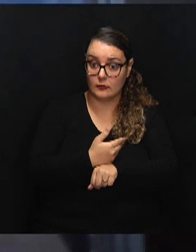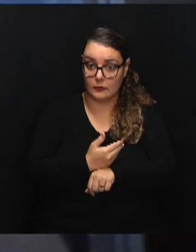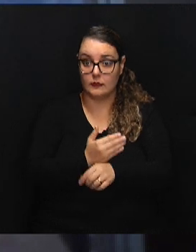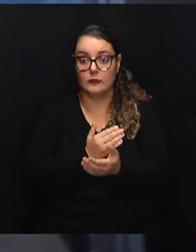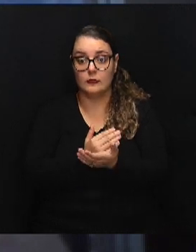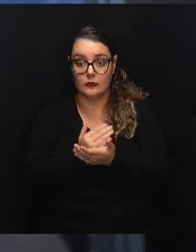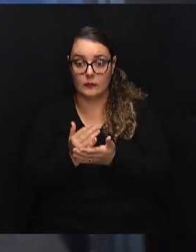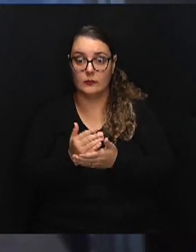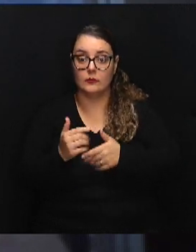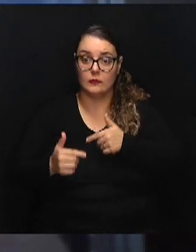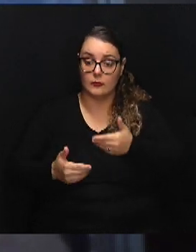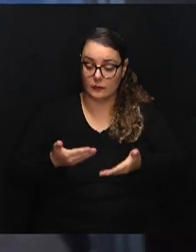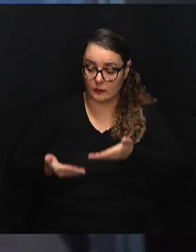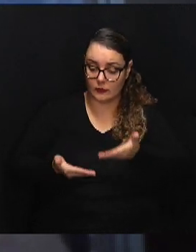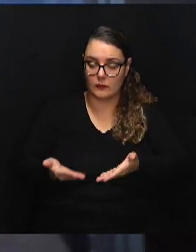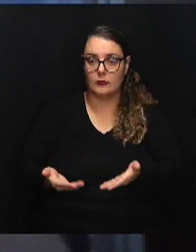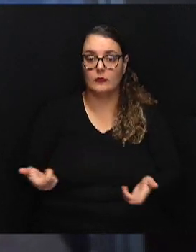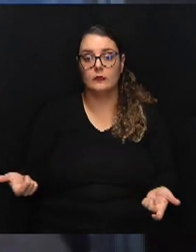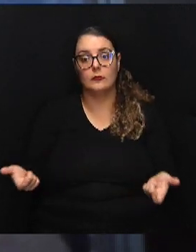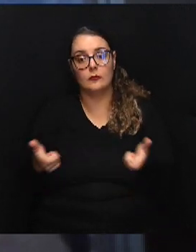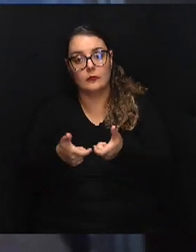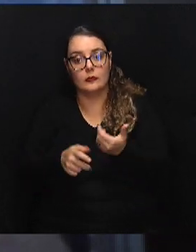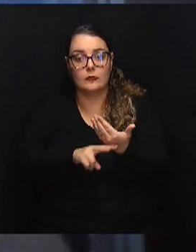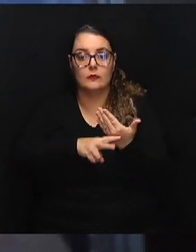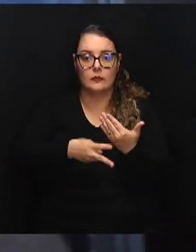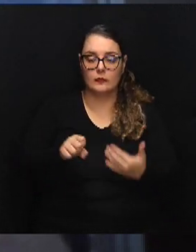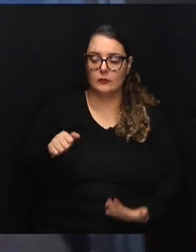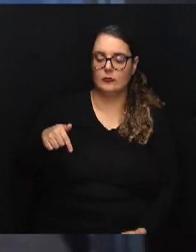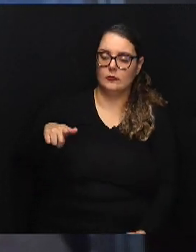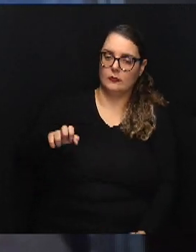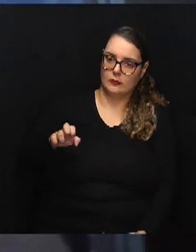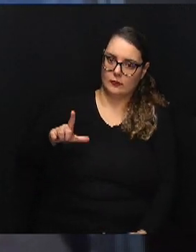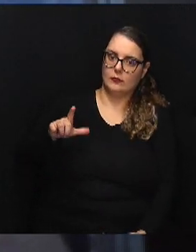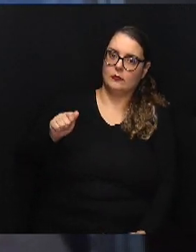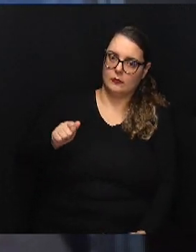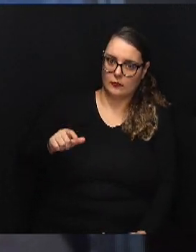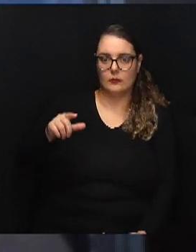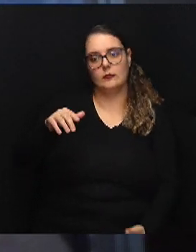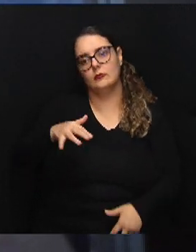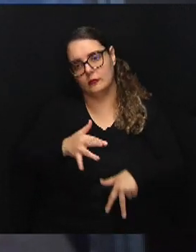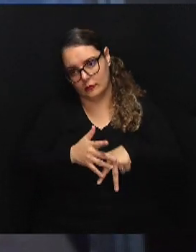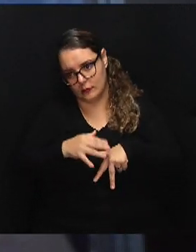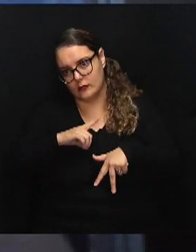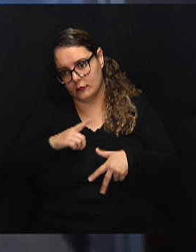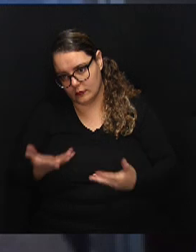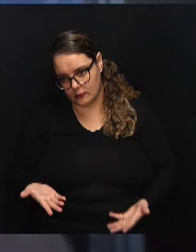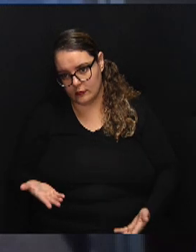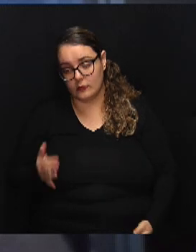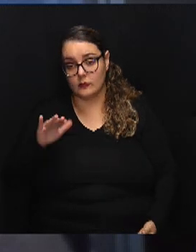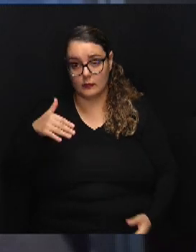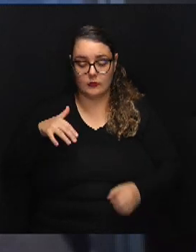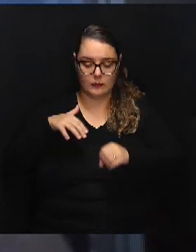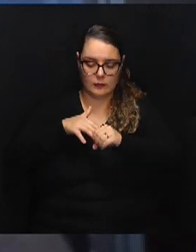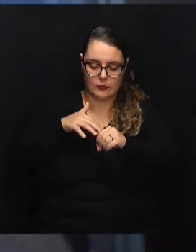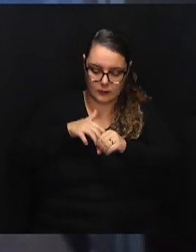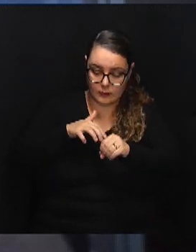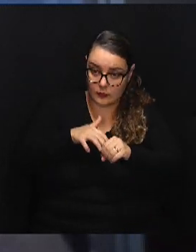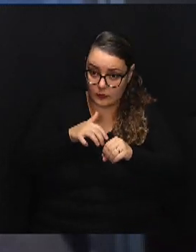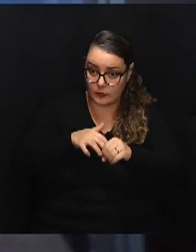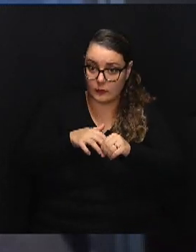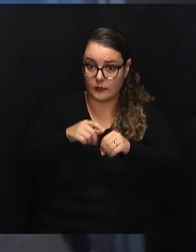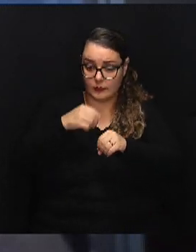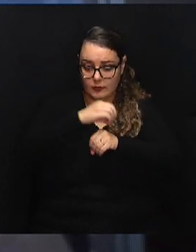o tratamento, menos sequela esse paciente vai ter, né? Como eu disse, quando eu tenho entupimento de uma artéria, ocorre uma